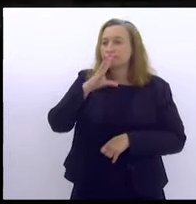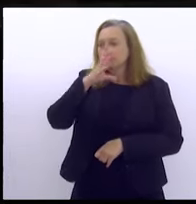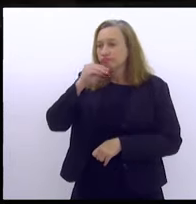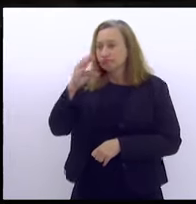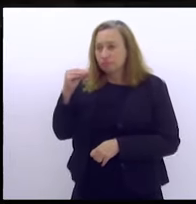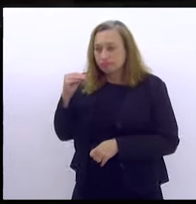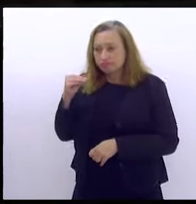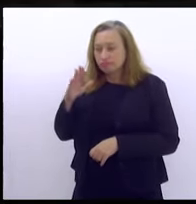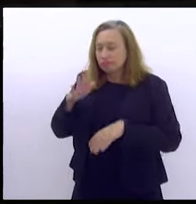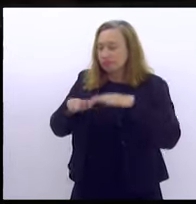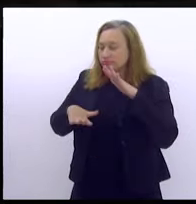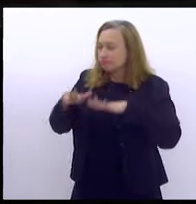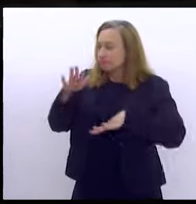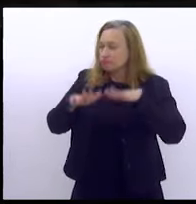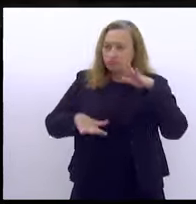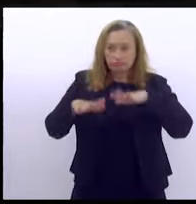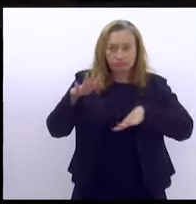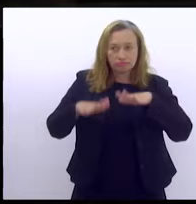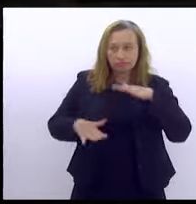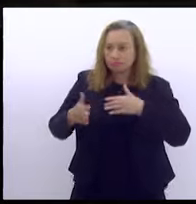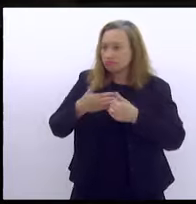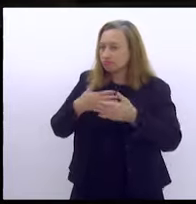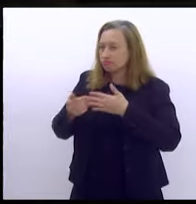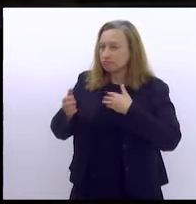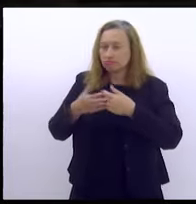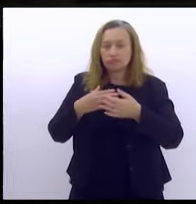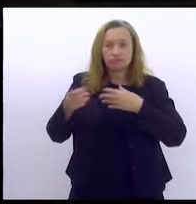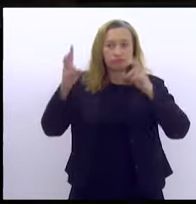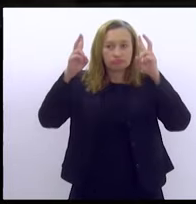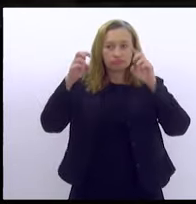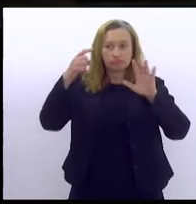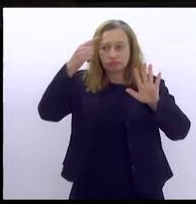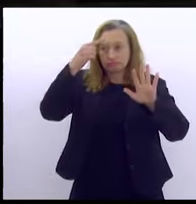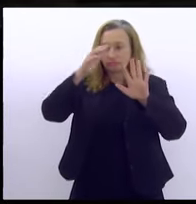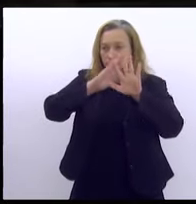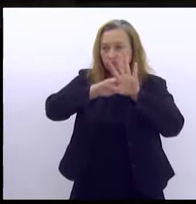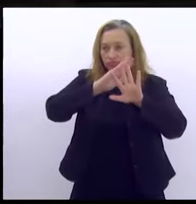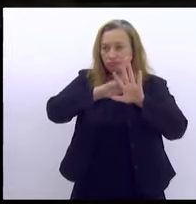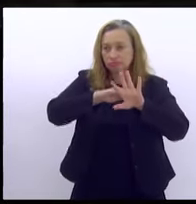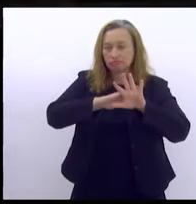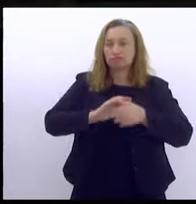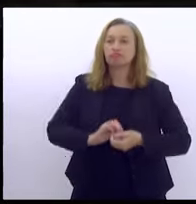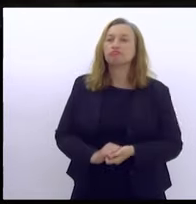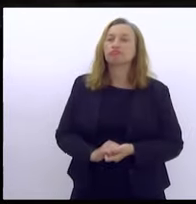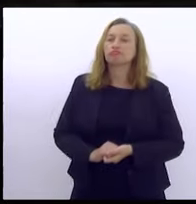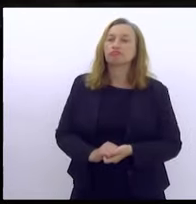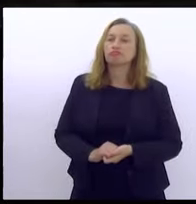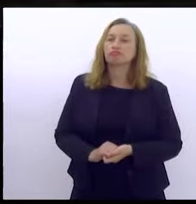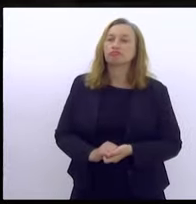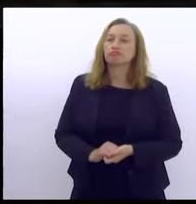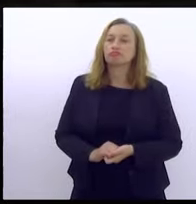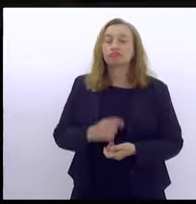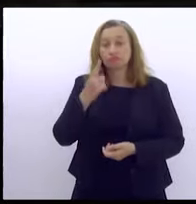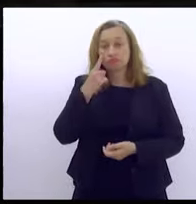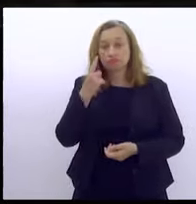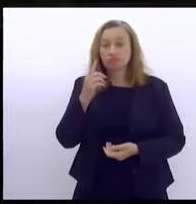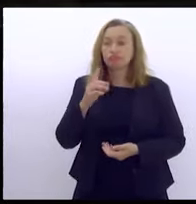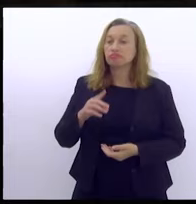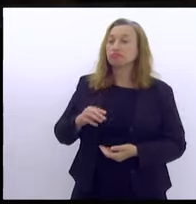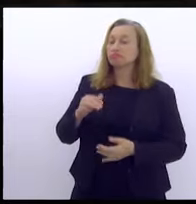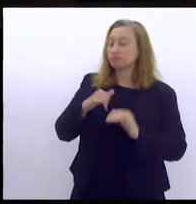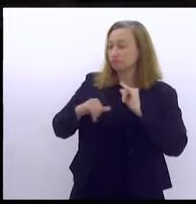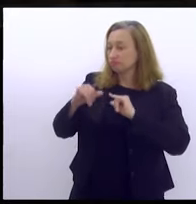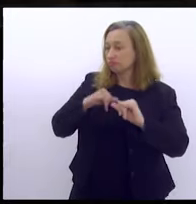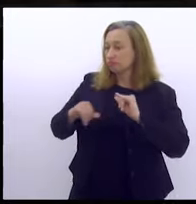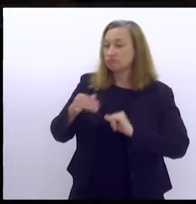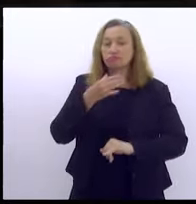adolescentes, independente de qualquer questão política, ideológica, deslindarem o que é uma notícia verdadeira e o que é uma